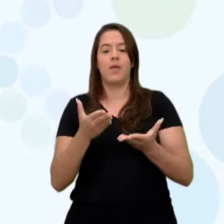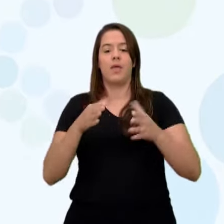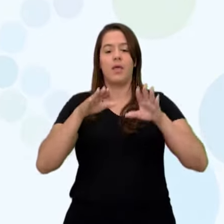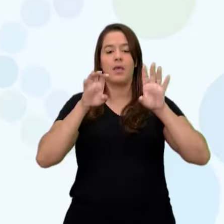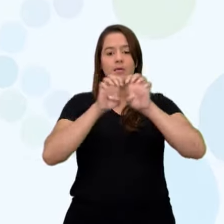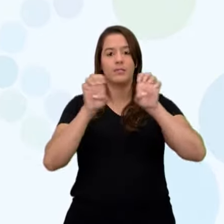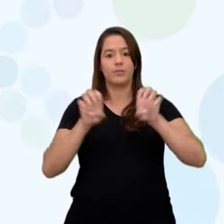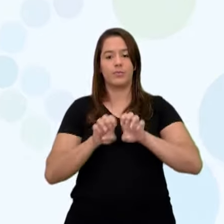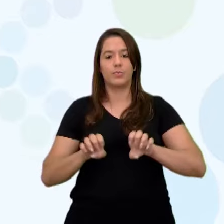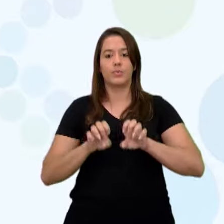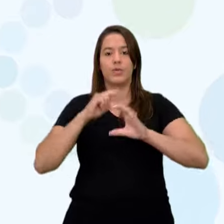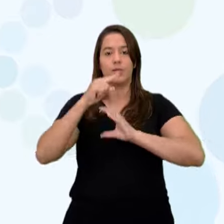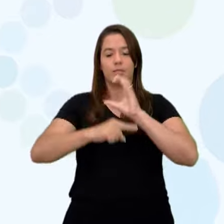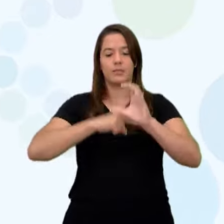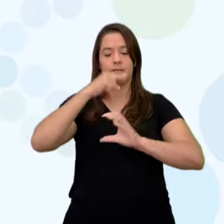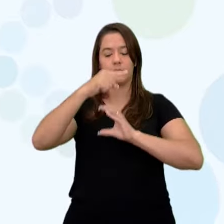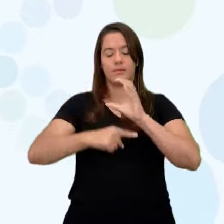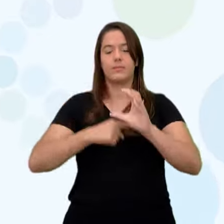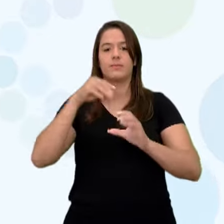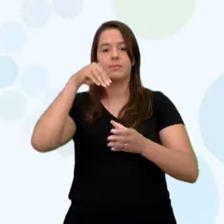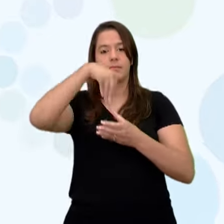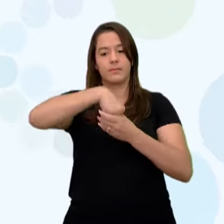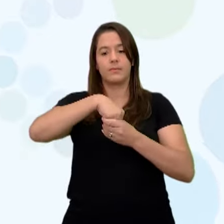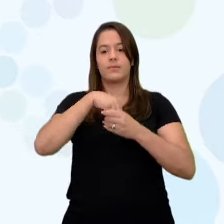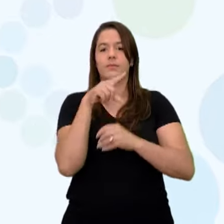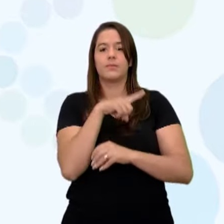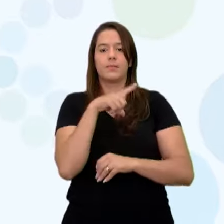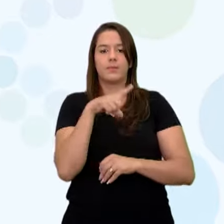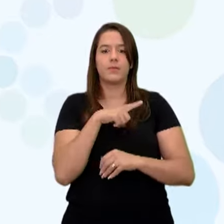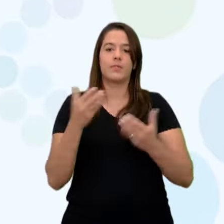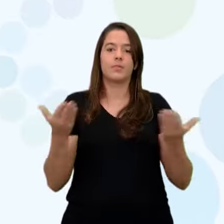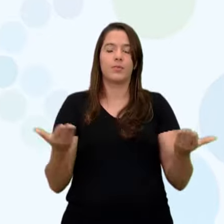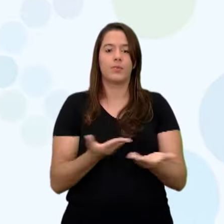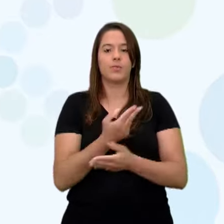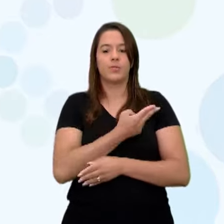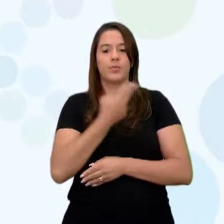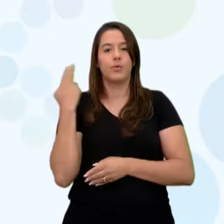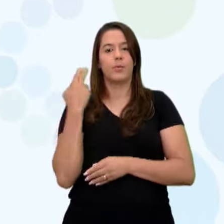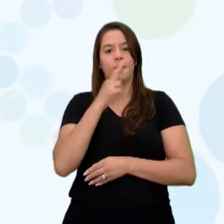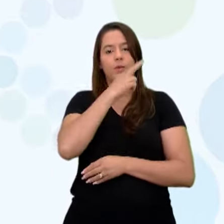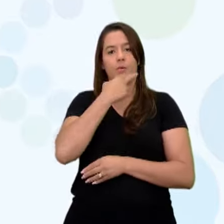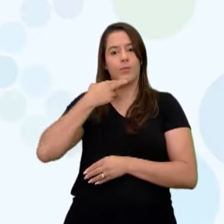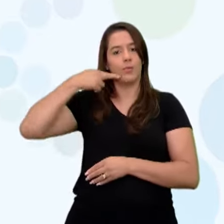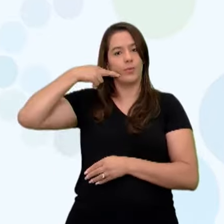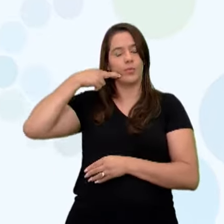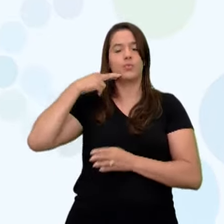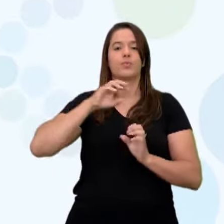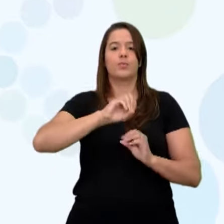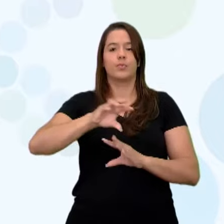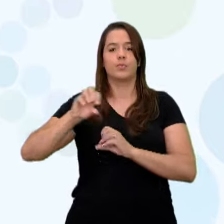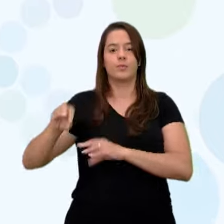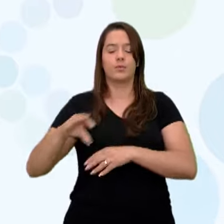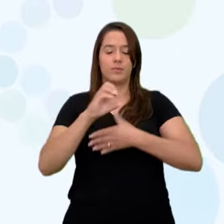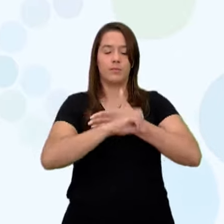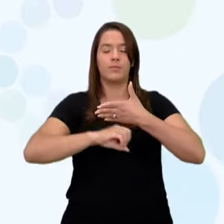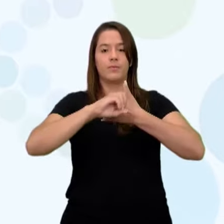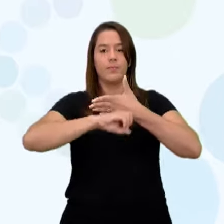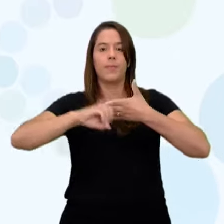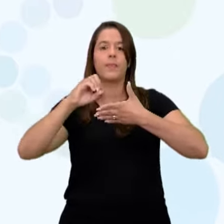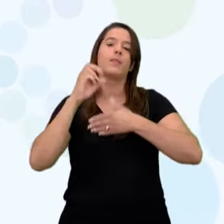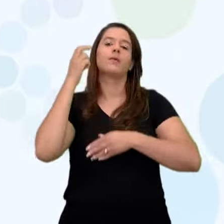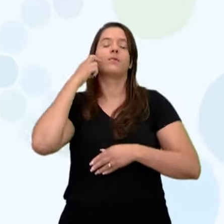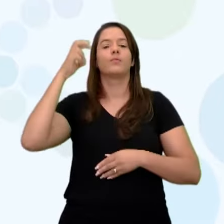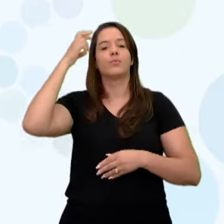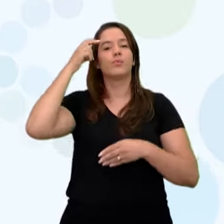Meu nome é Antônio Russo Júnior, eu sou professor de Geografia do Centro de Mídias. O aprofundamento que faz parte desse componente é a cultura do